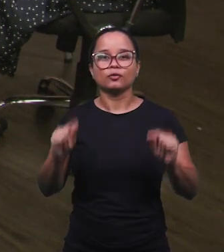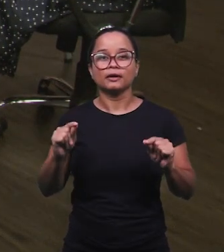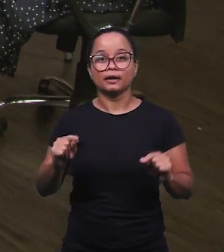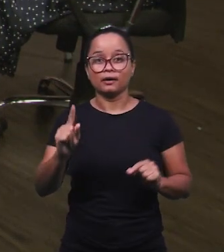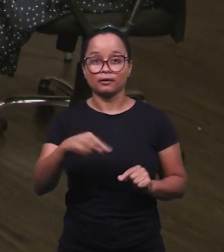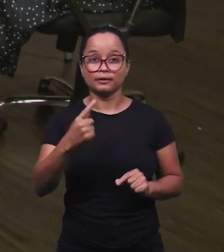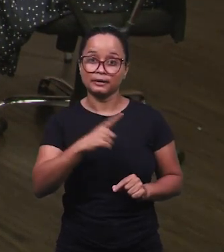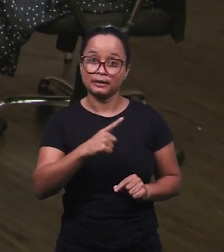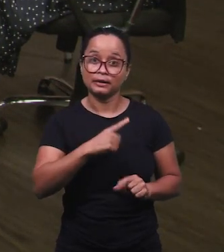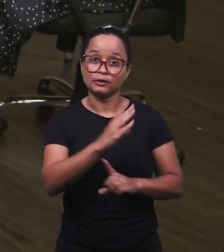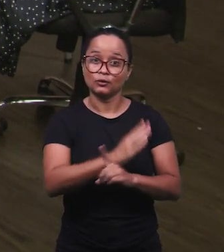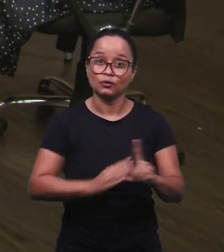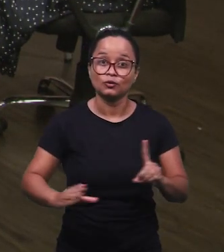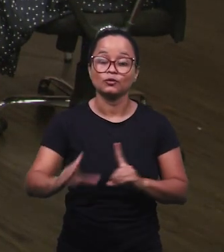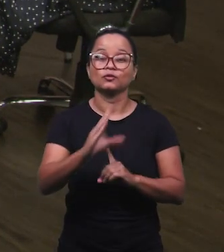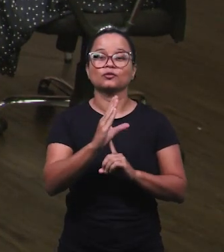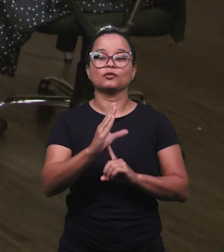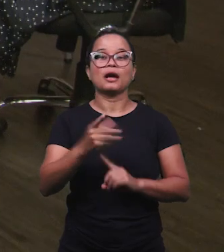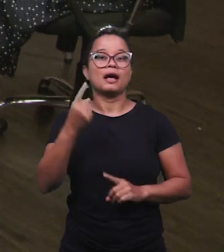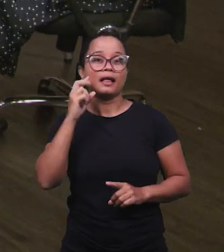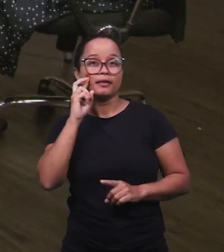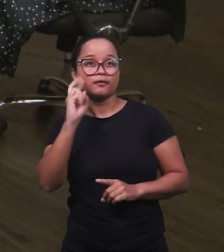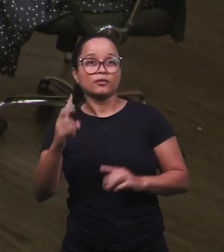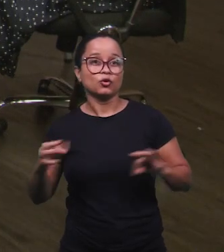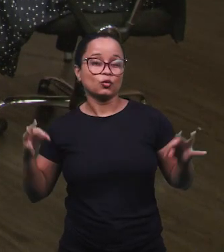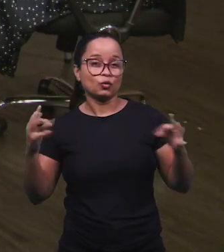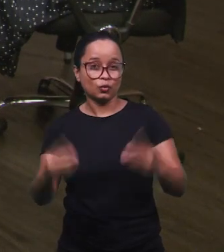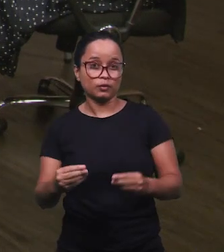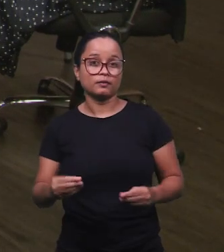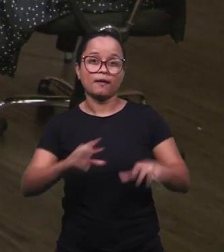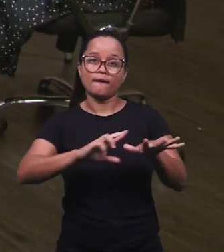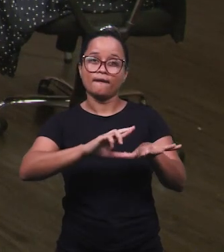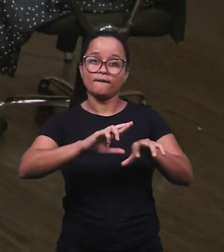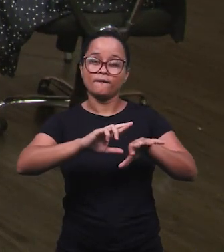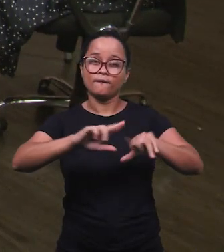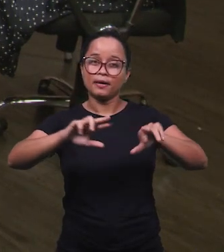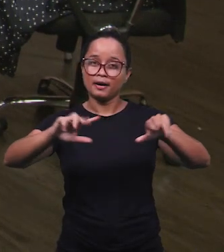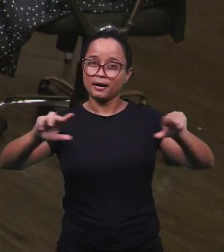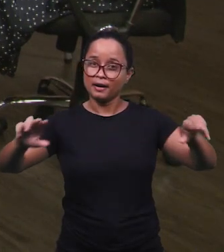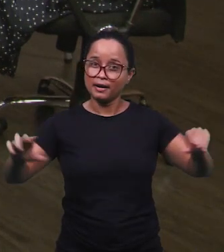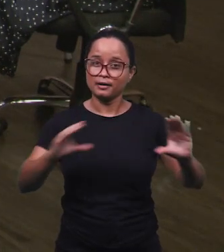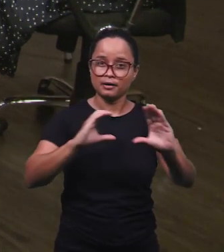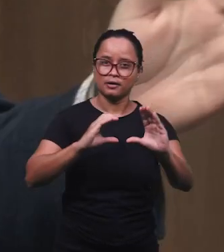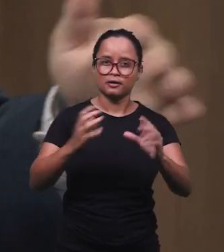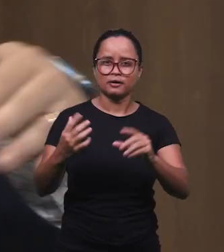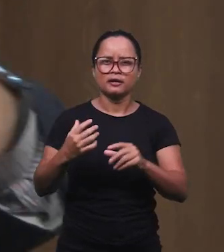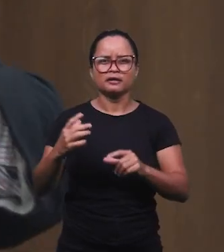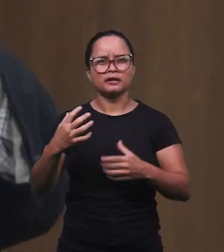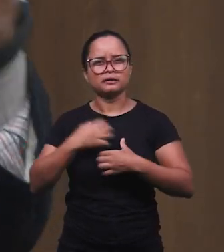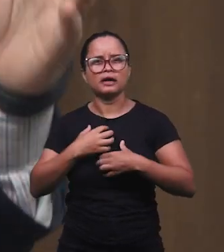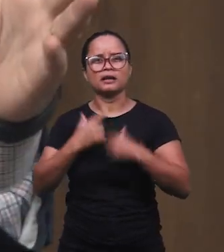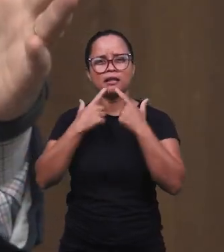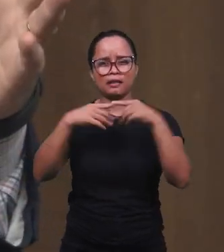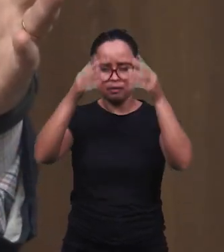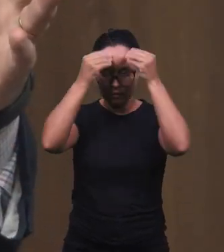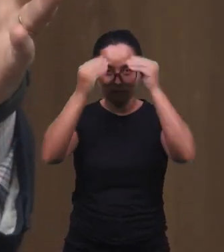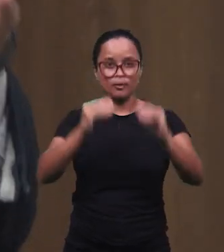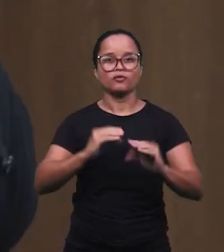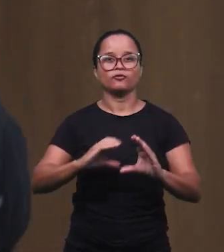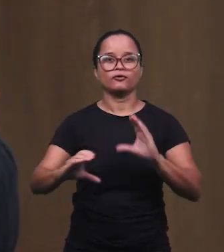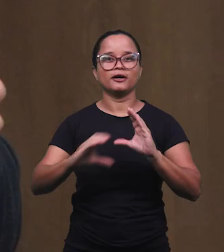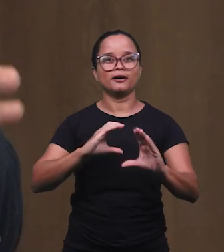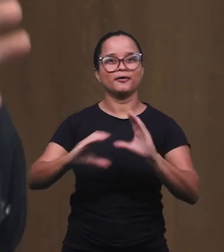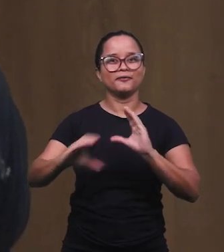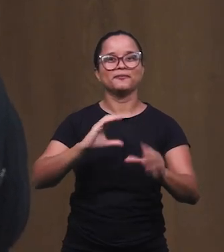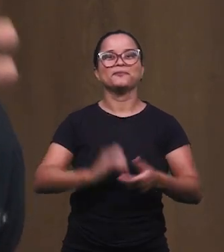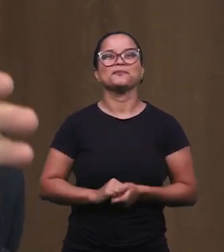nos nossos cultos. Elas veem tudo, várias formas de comunicação, várias linguagens. A